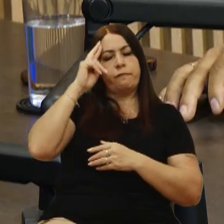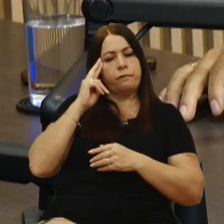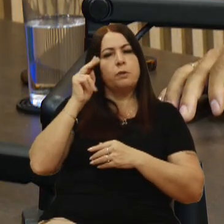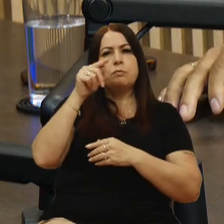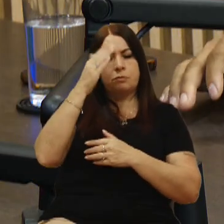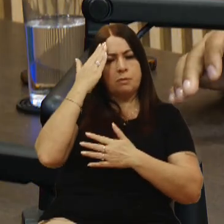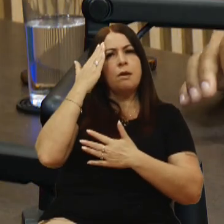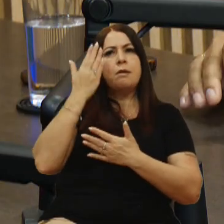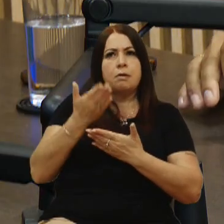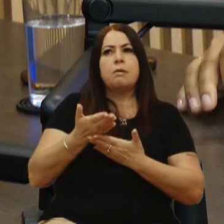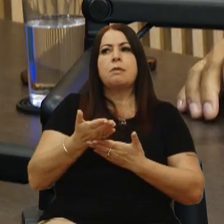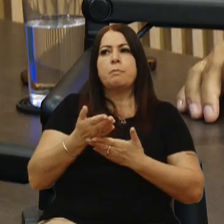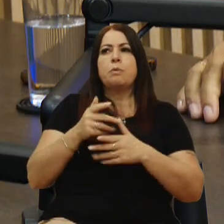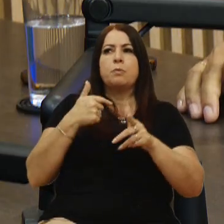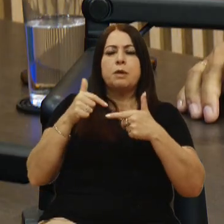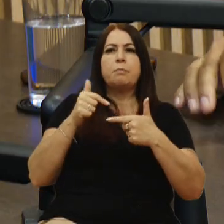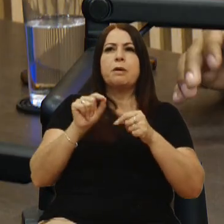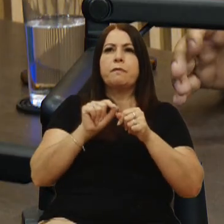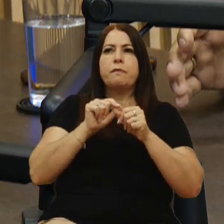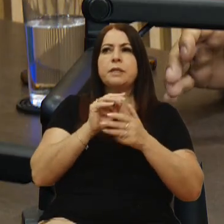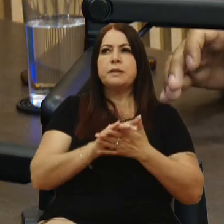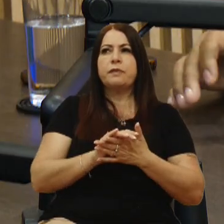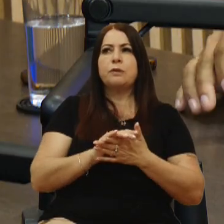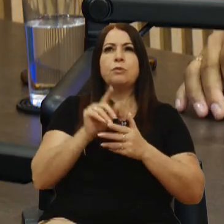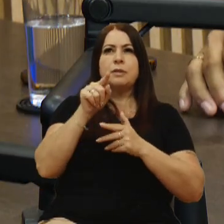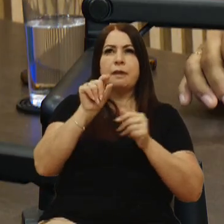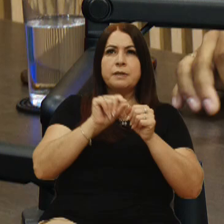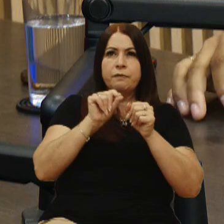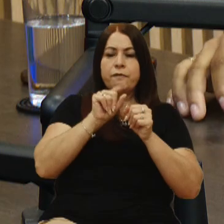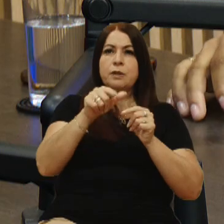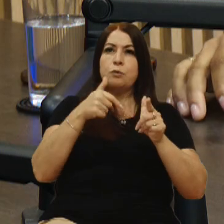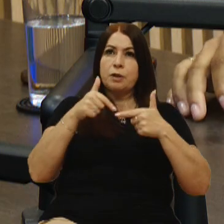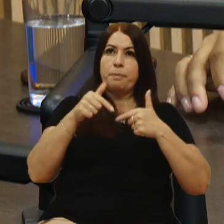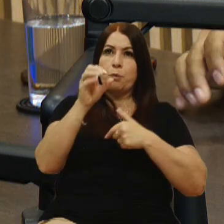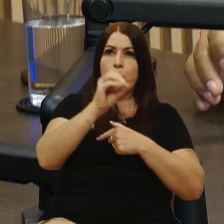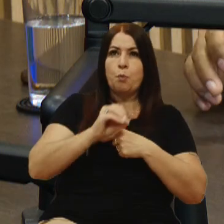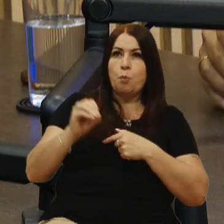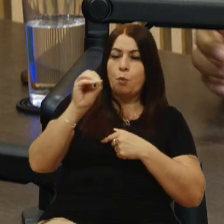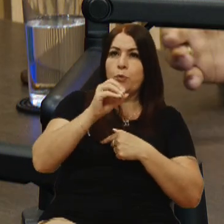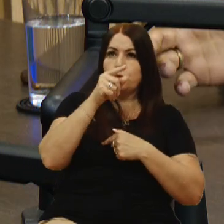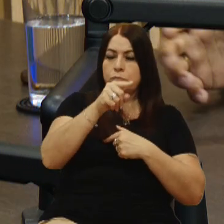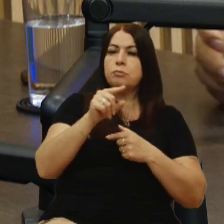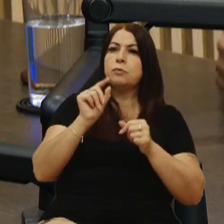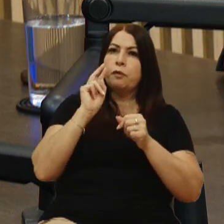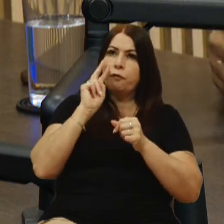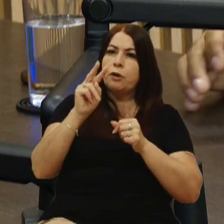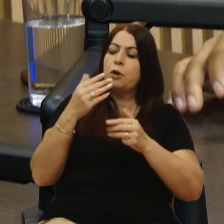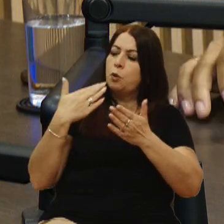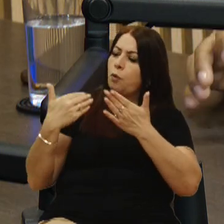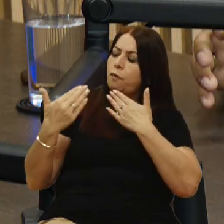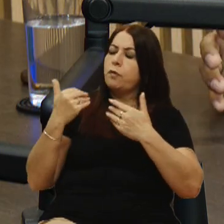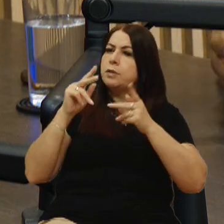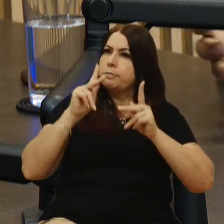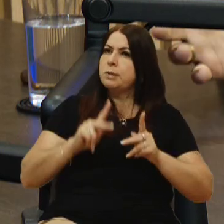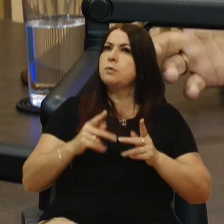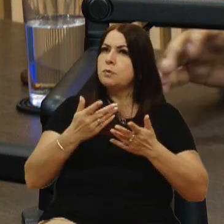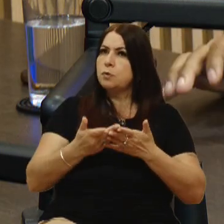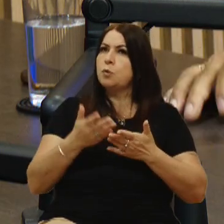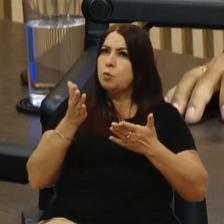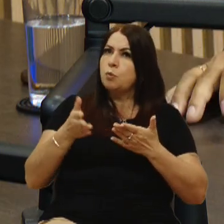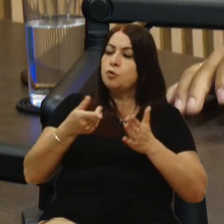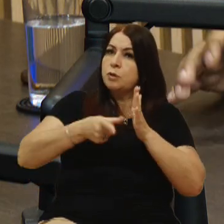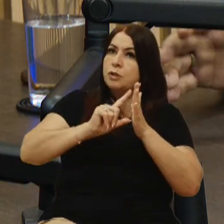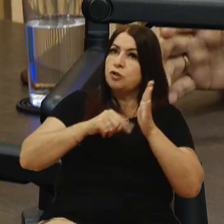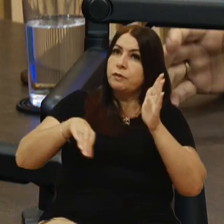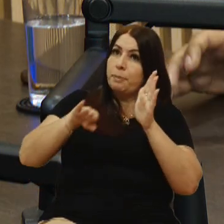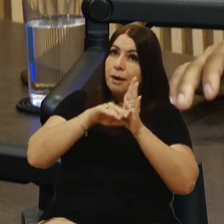sabe que o trabalho vai ser feito, está sendo feito um trabalho ótimo, a gente vê, a gente conversa com as pessoas, enfim, hoje antes de vir para